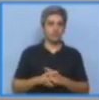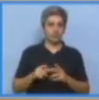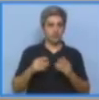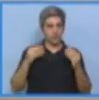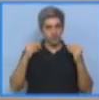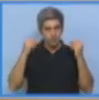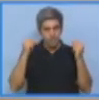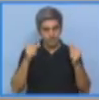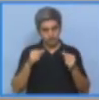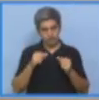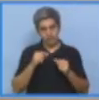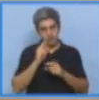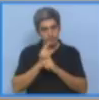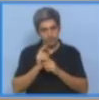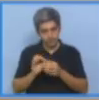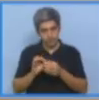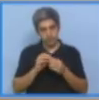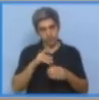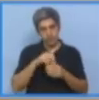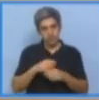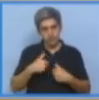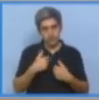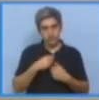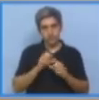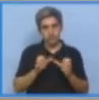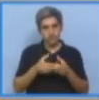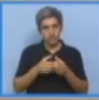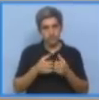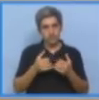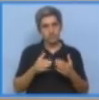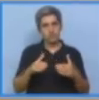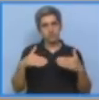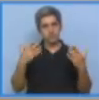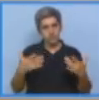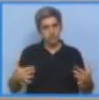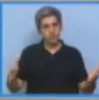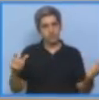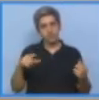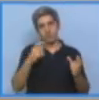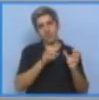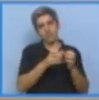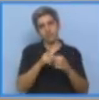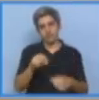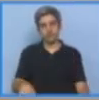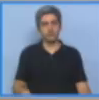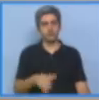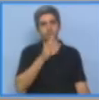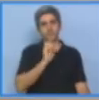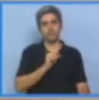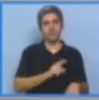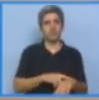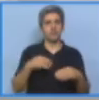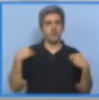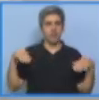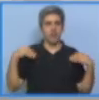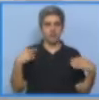espírito de comunhão na própria equipa e que se estende depois às outras equipas também. Já me disse que não havia tempo para